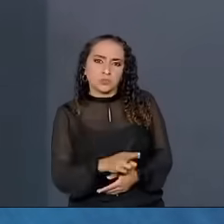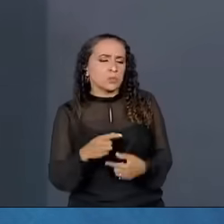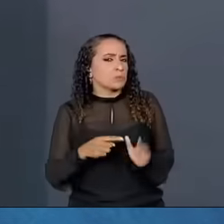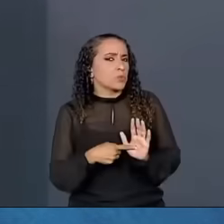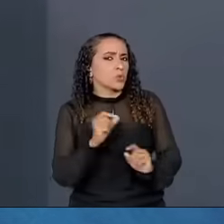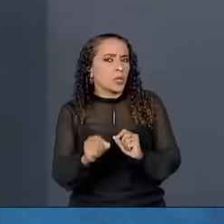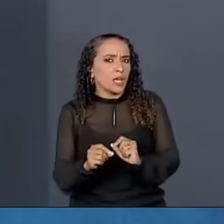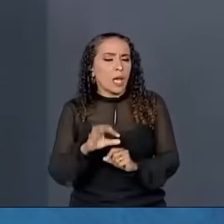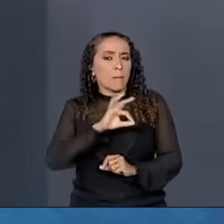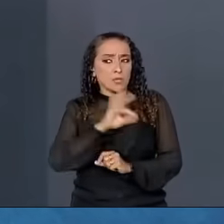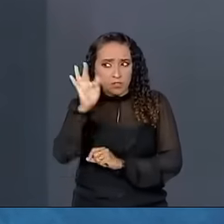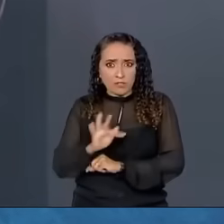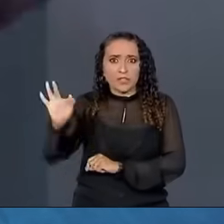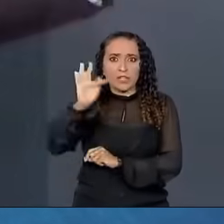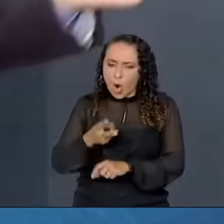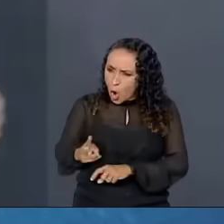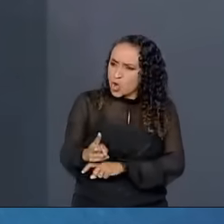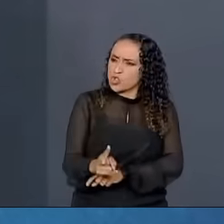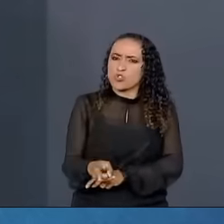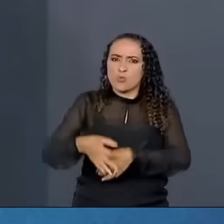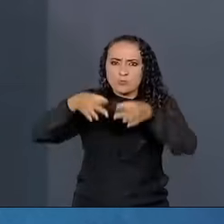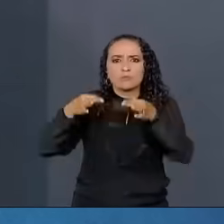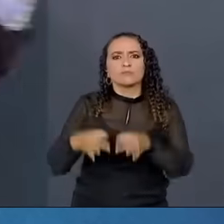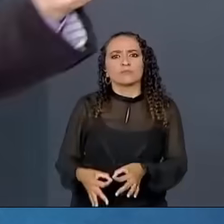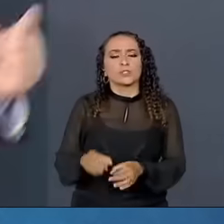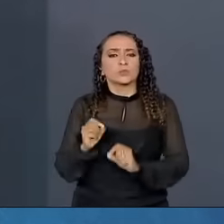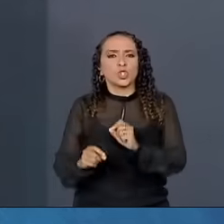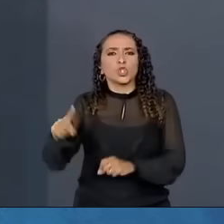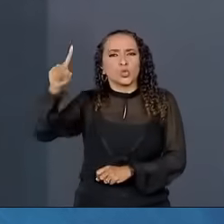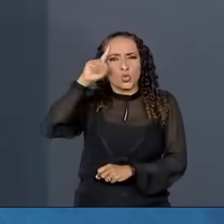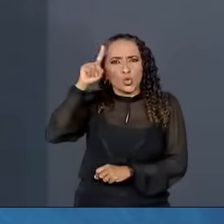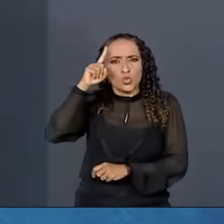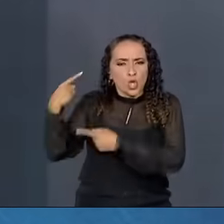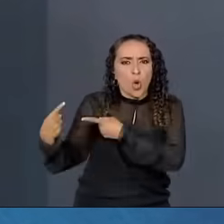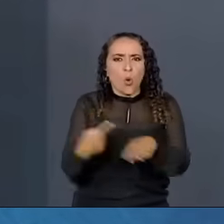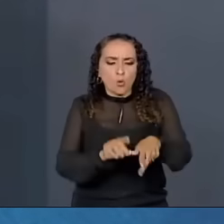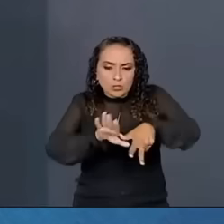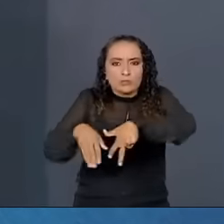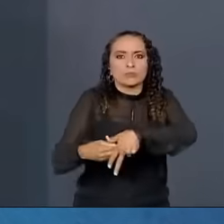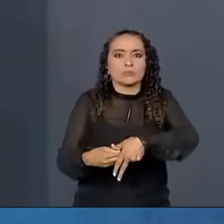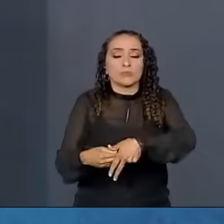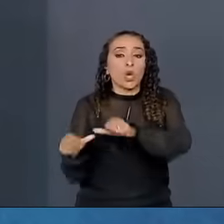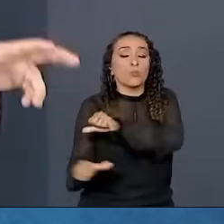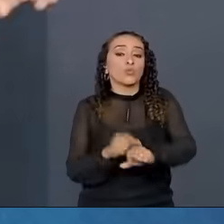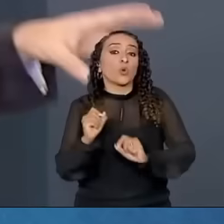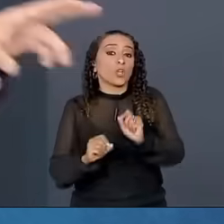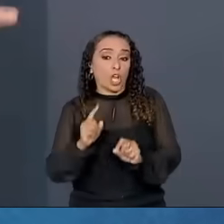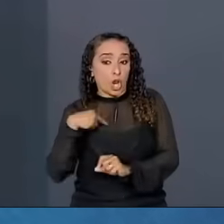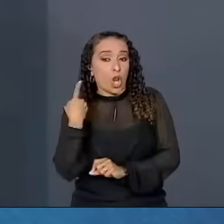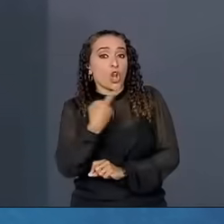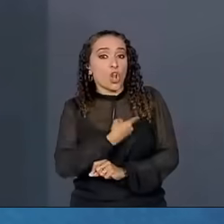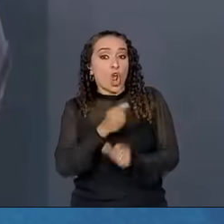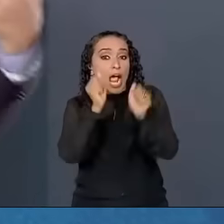Demonstro aqui que a Polícia Federal continua, sim, firmemente, todos os dias combatendo a corrupção. O que mudou é que nós